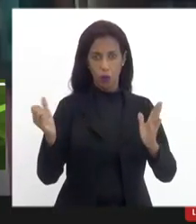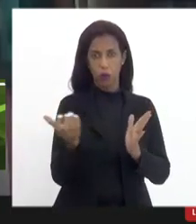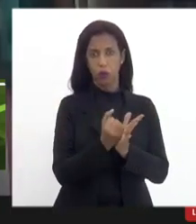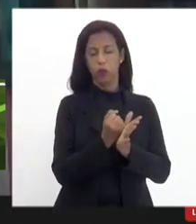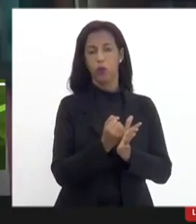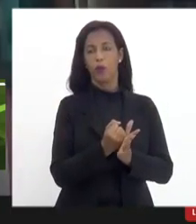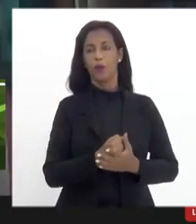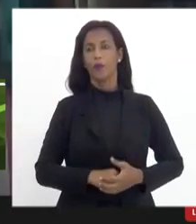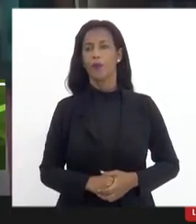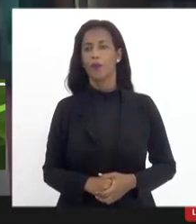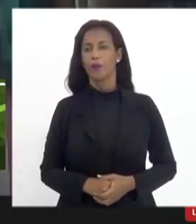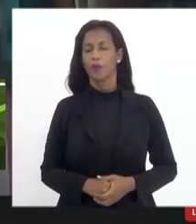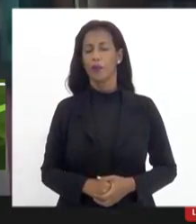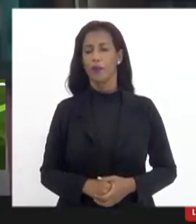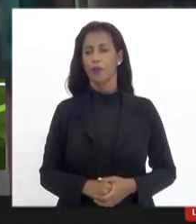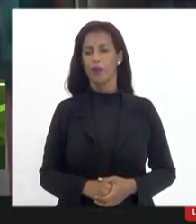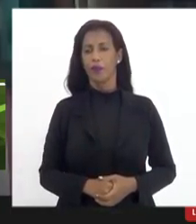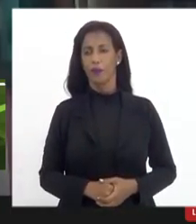né,